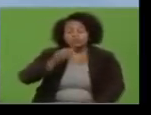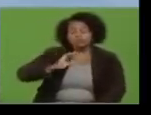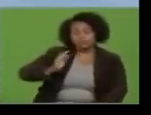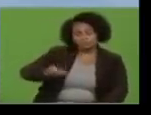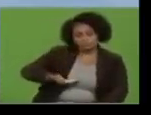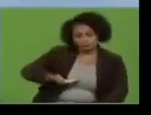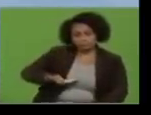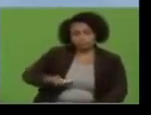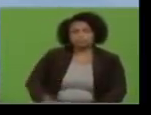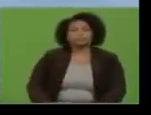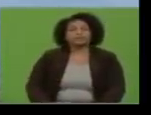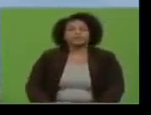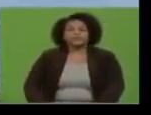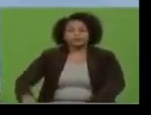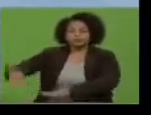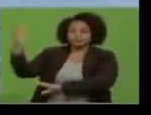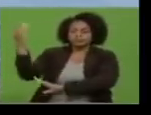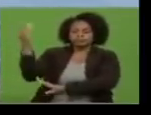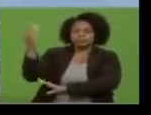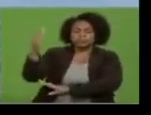ao longo desta intervenção,